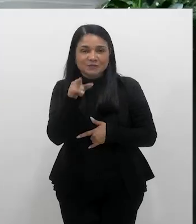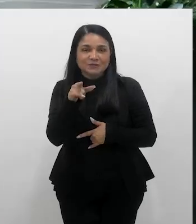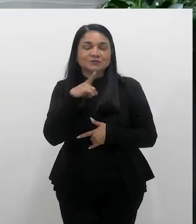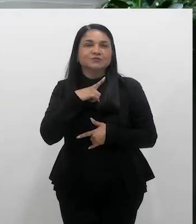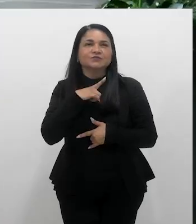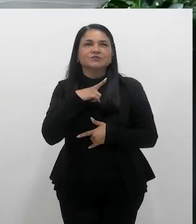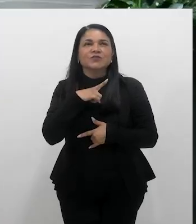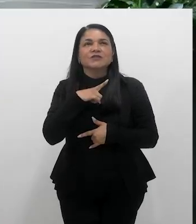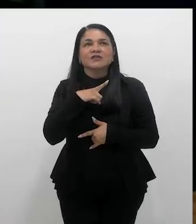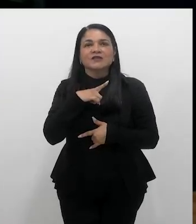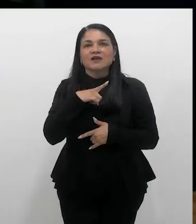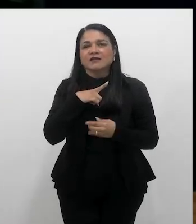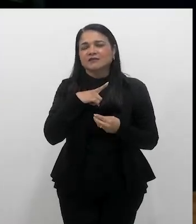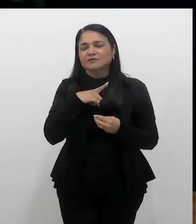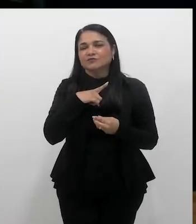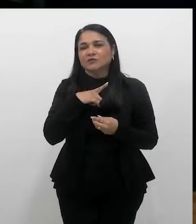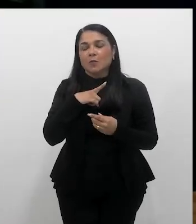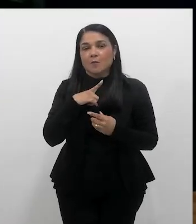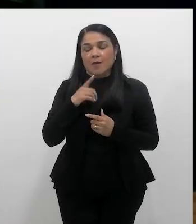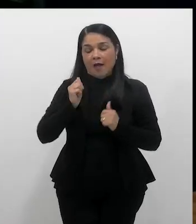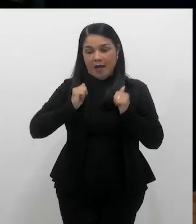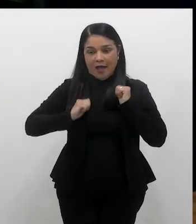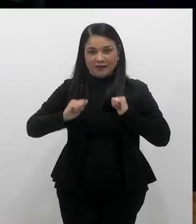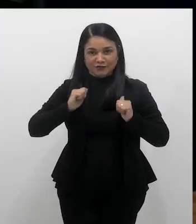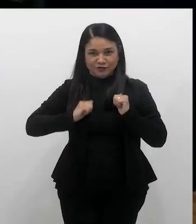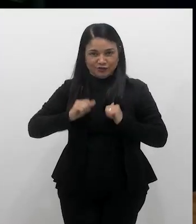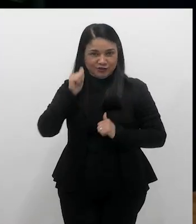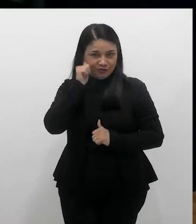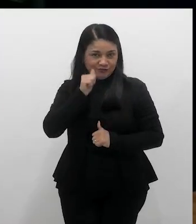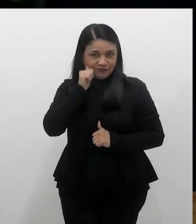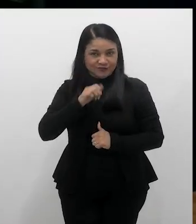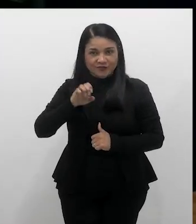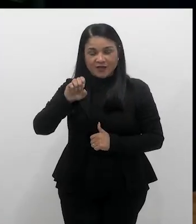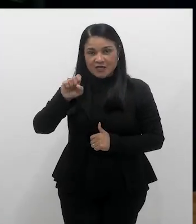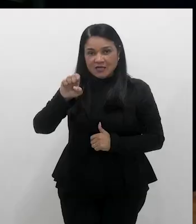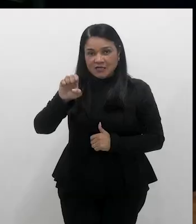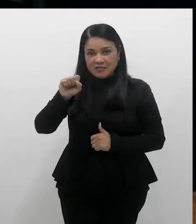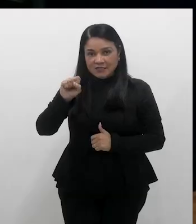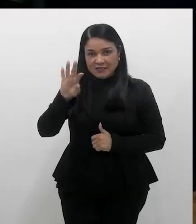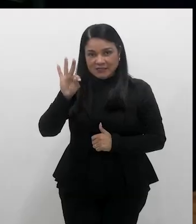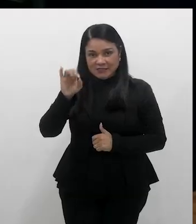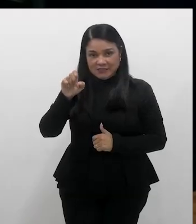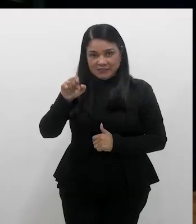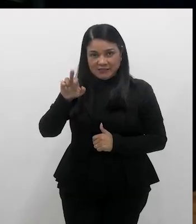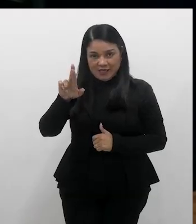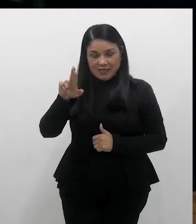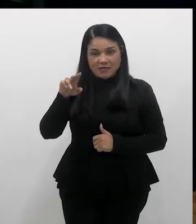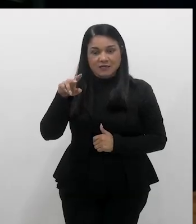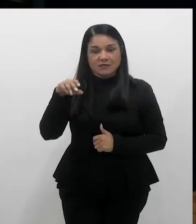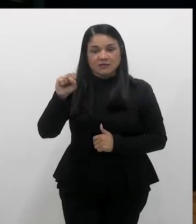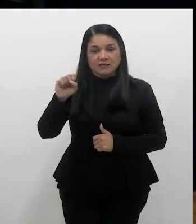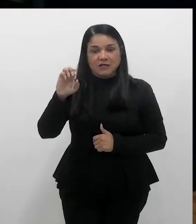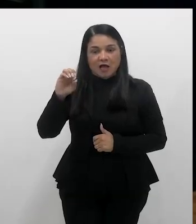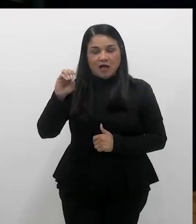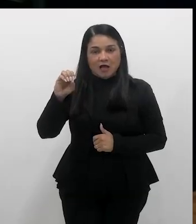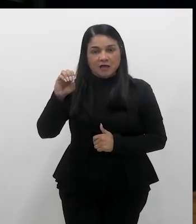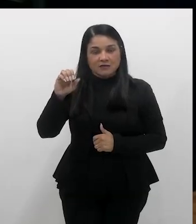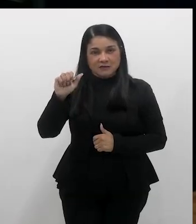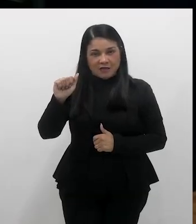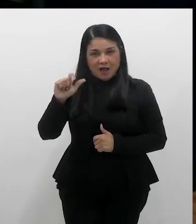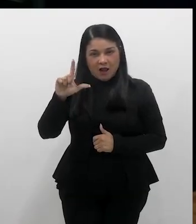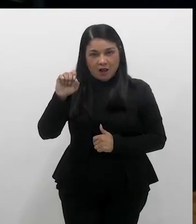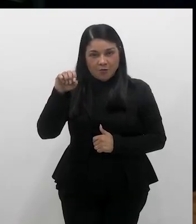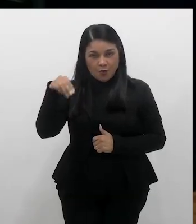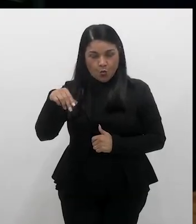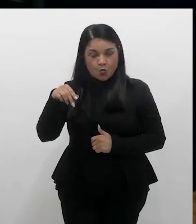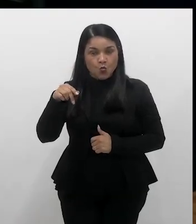teve uma artista aqui uma vez, o nome dela era Esther Salomon. Ela é húngara